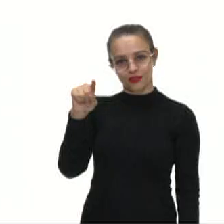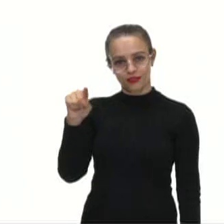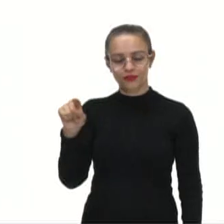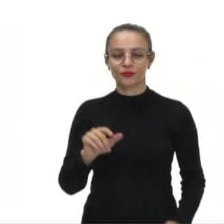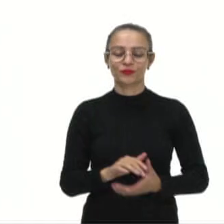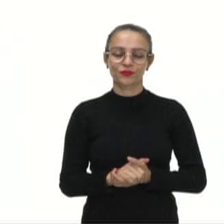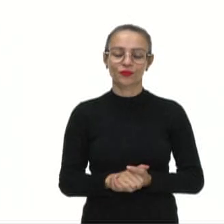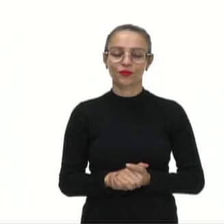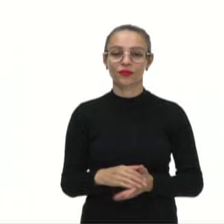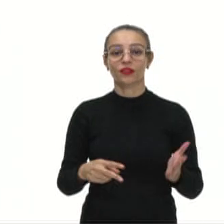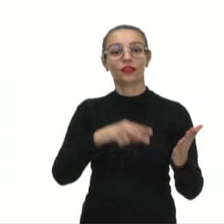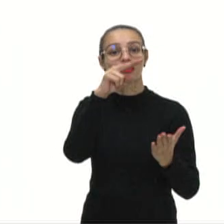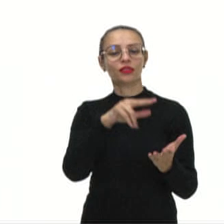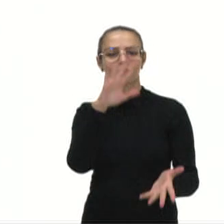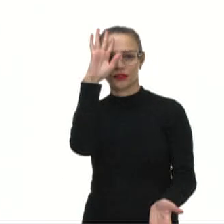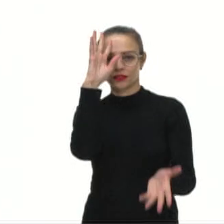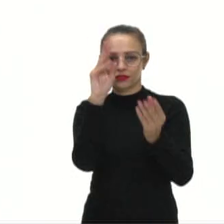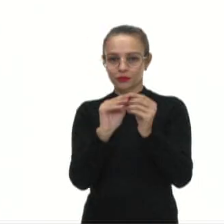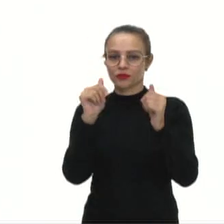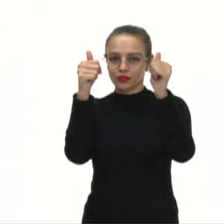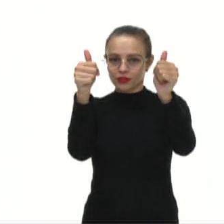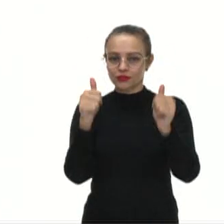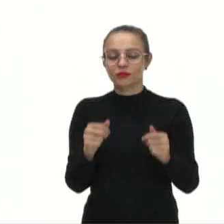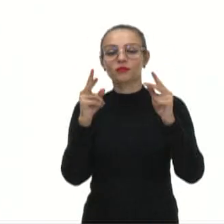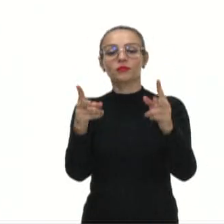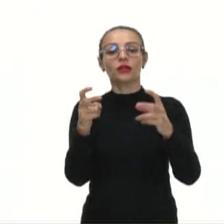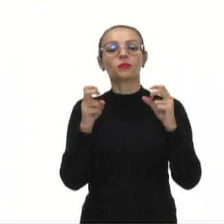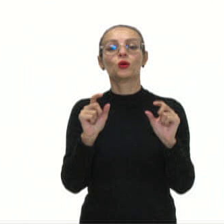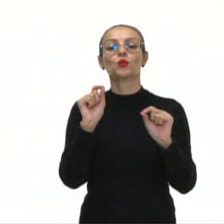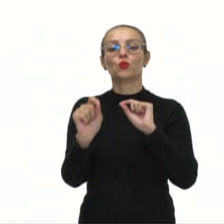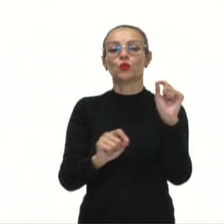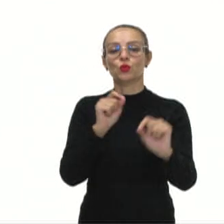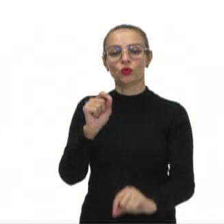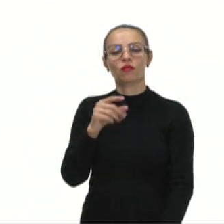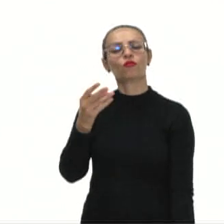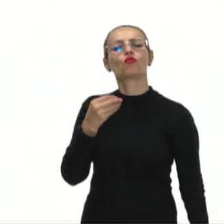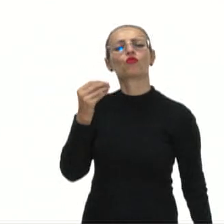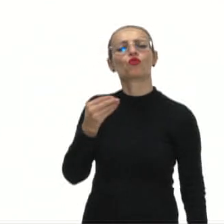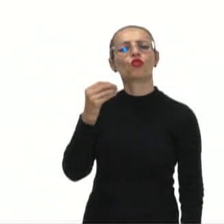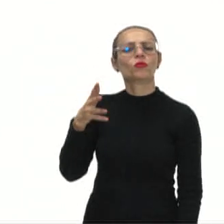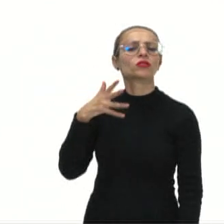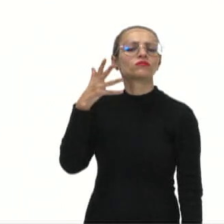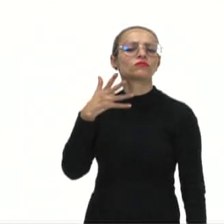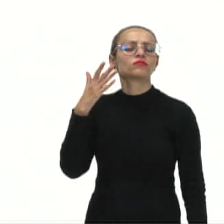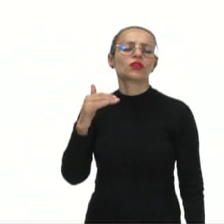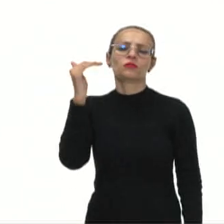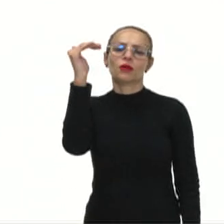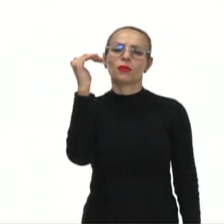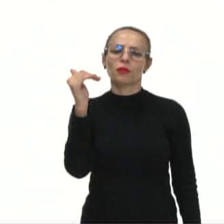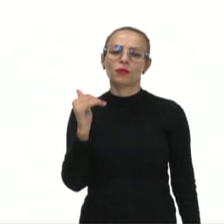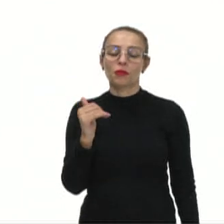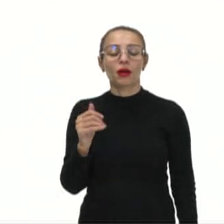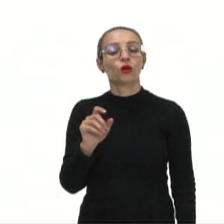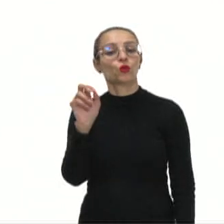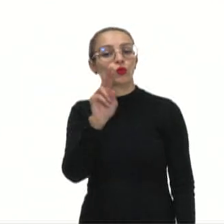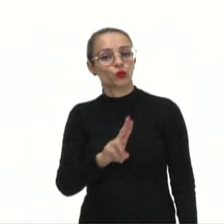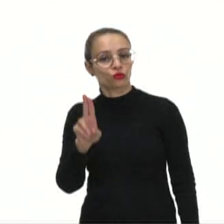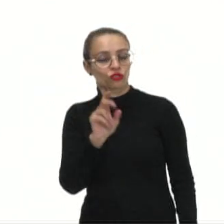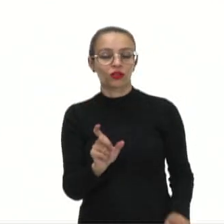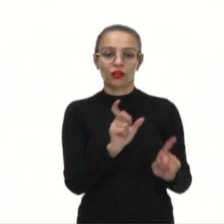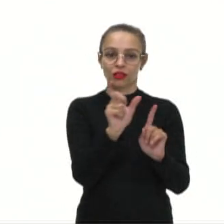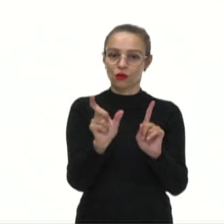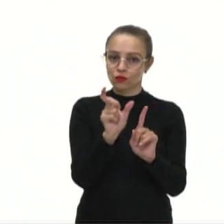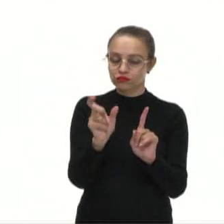Ler e interpretar cartazes, reconhecendo como o discurso é constituído por meio de linguagem verbal e